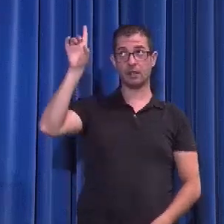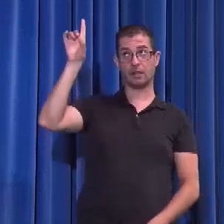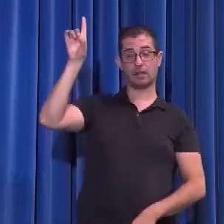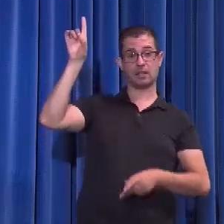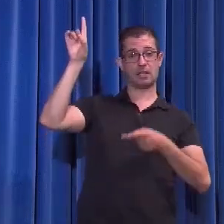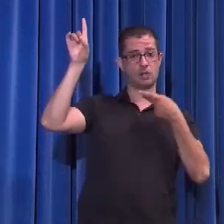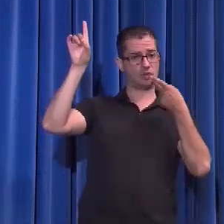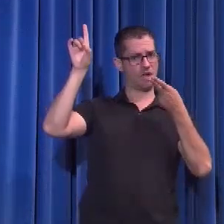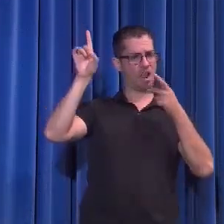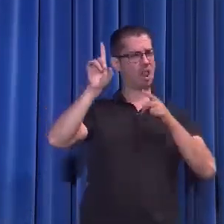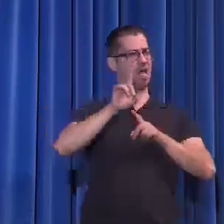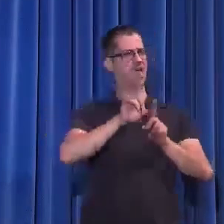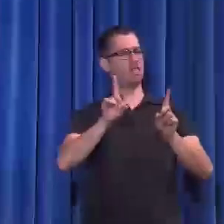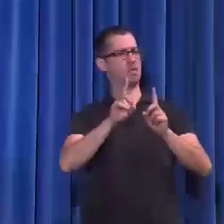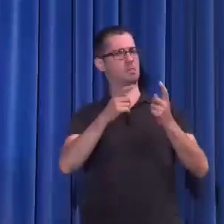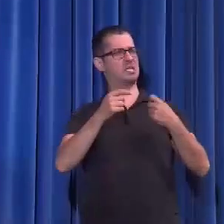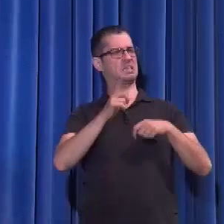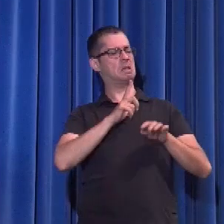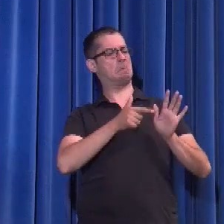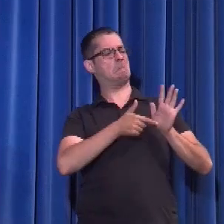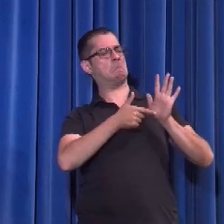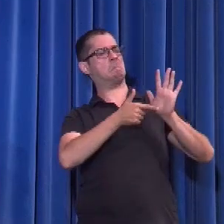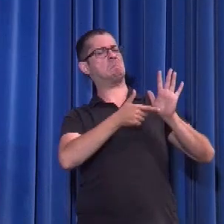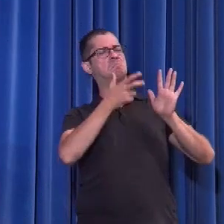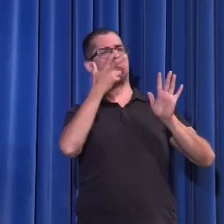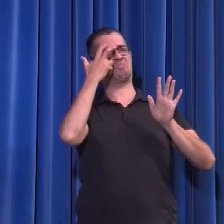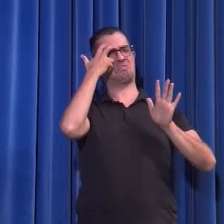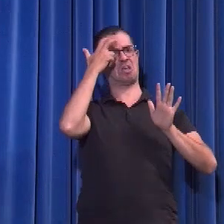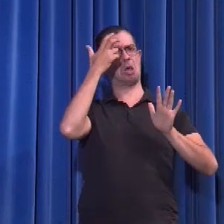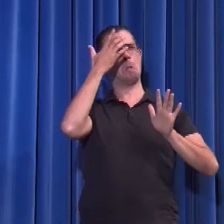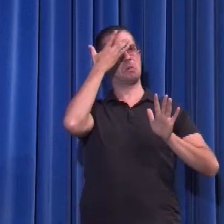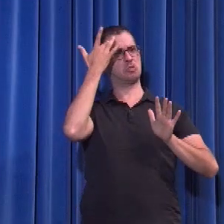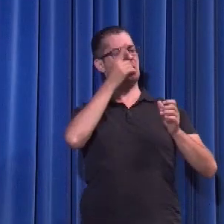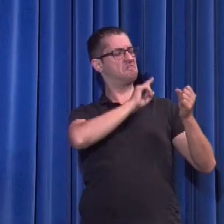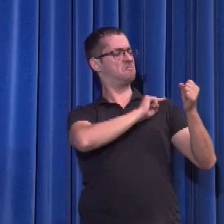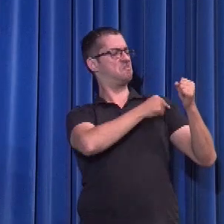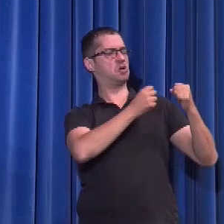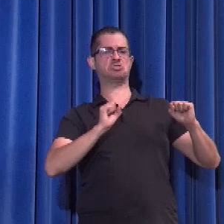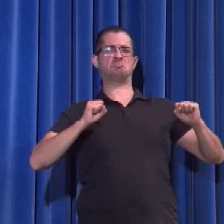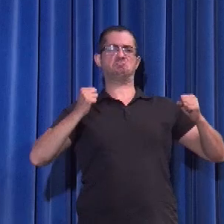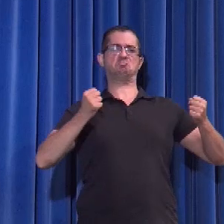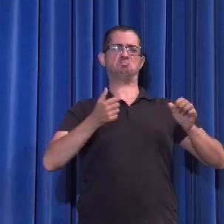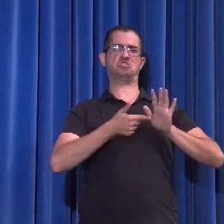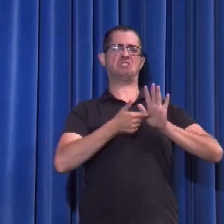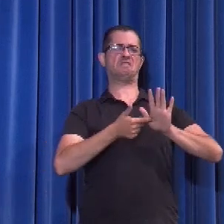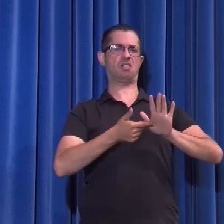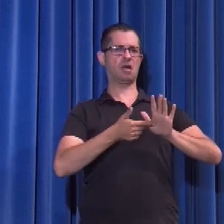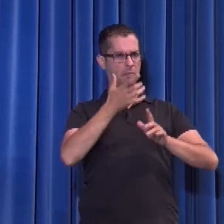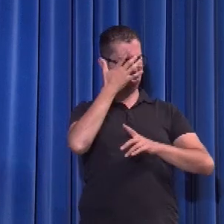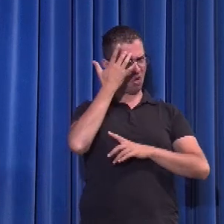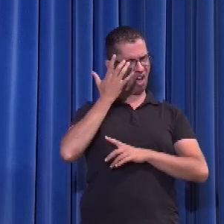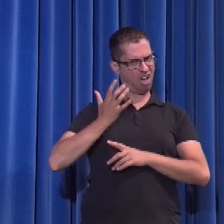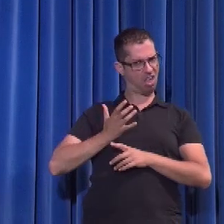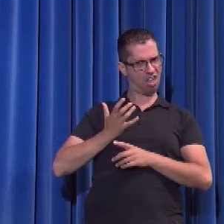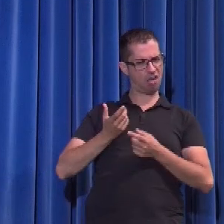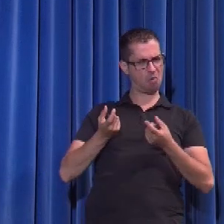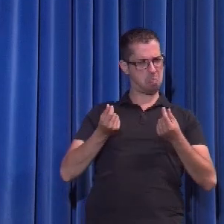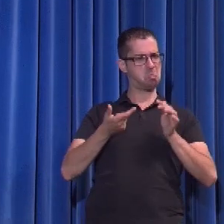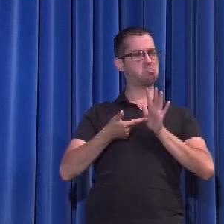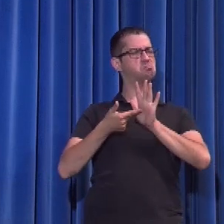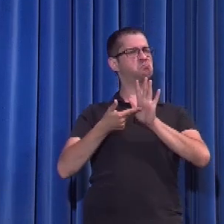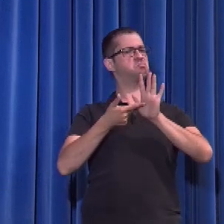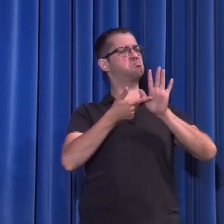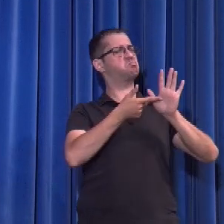glorie o sábio na sua sabedoria, nem o forte na sua força, nem o rico nas suas riquezas, mas o que